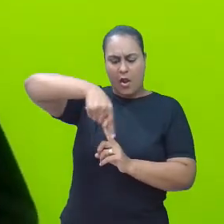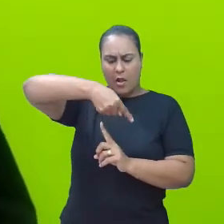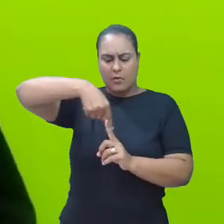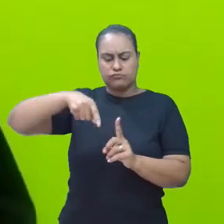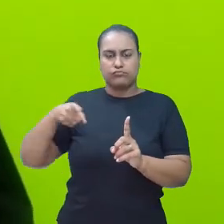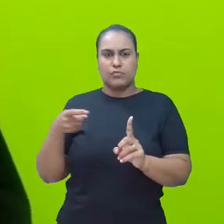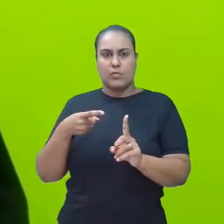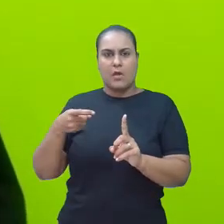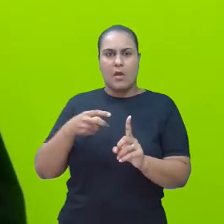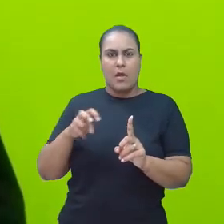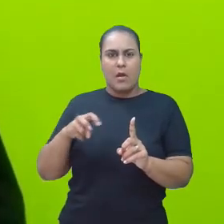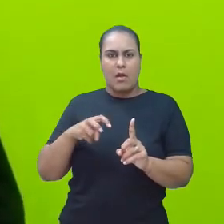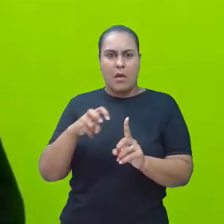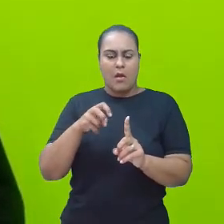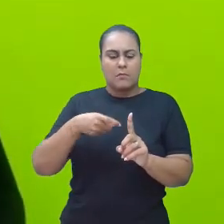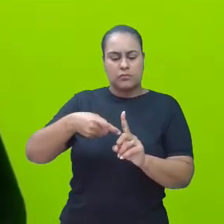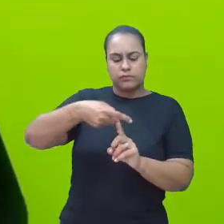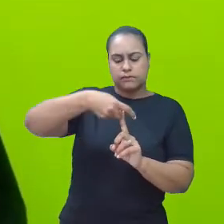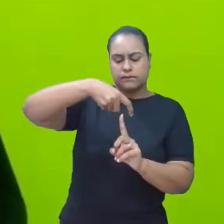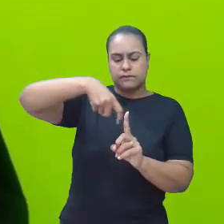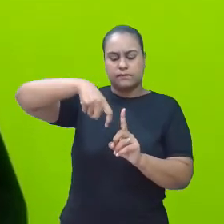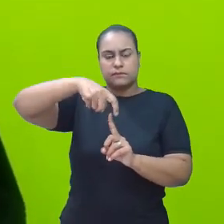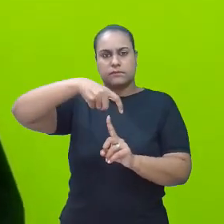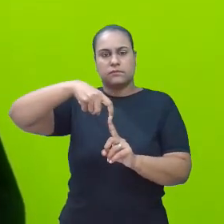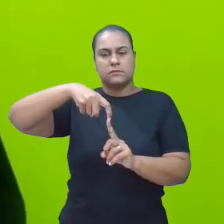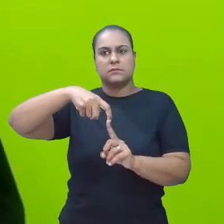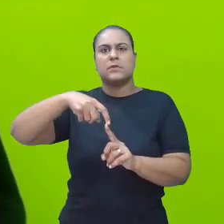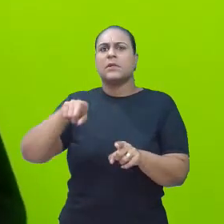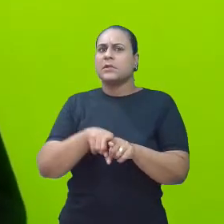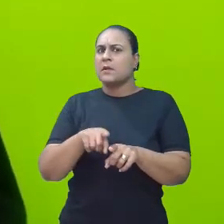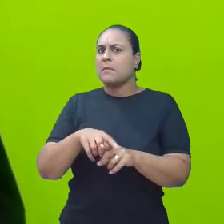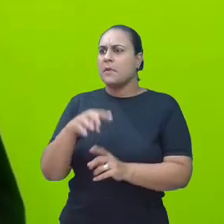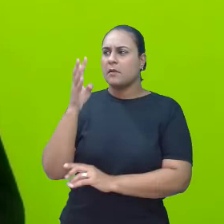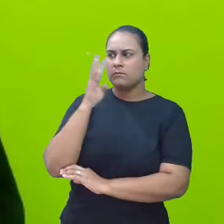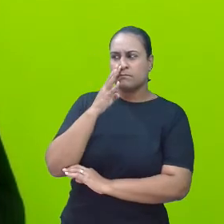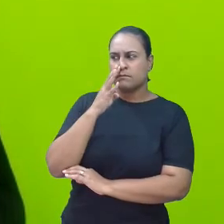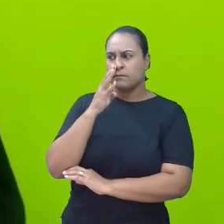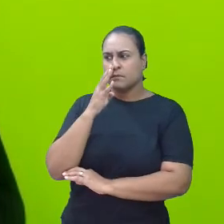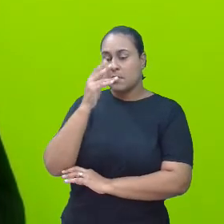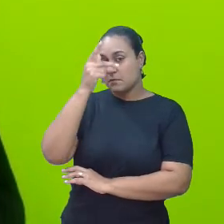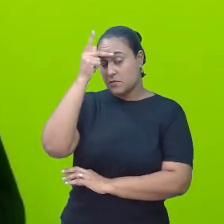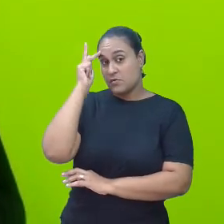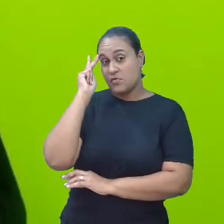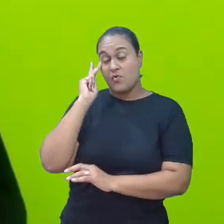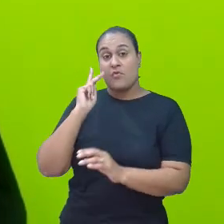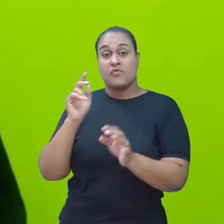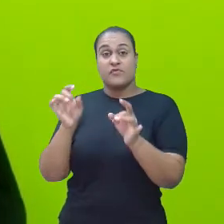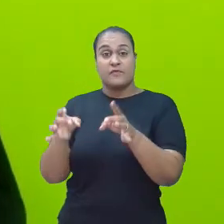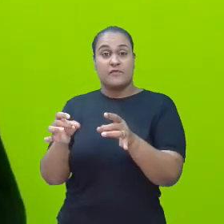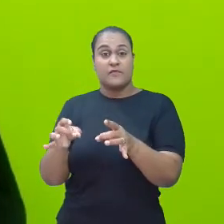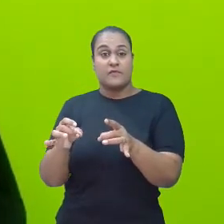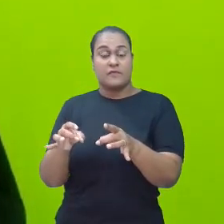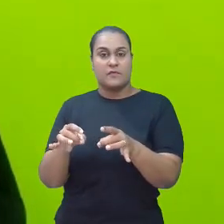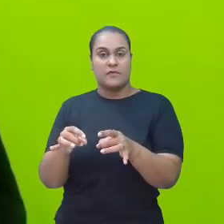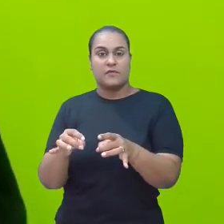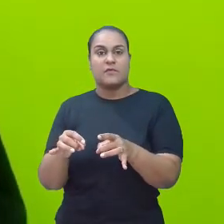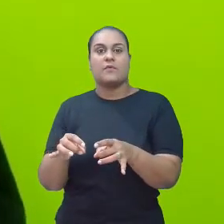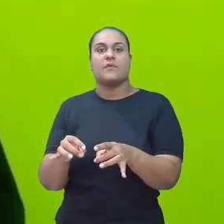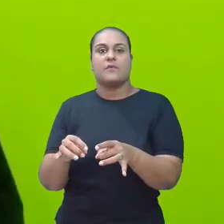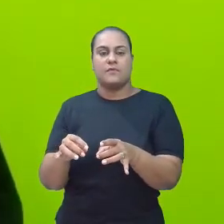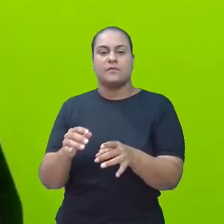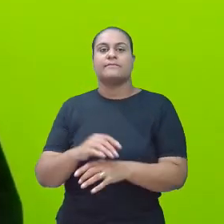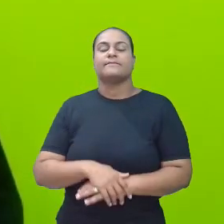cenas assim. Também me chamava muita atenção os vendedores, os pregões, né, que a